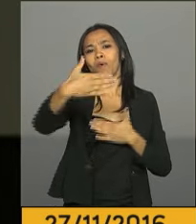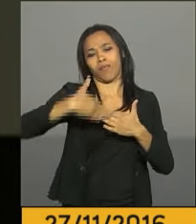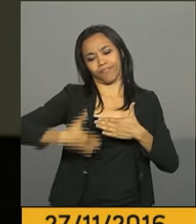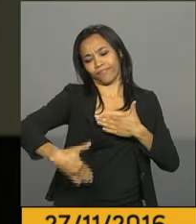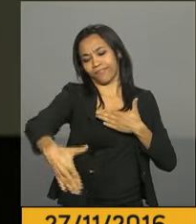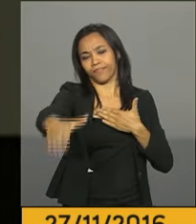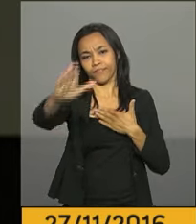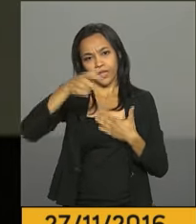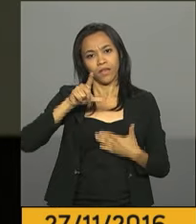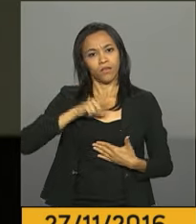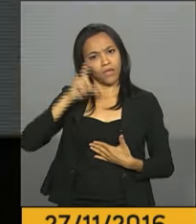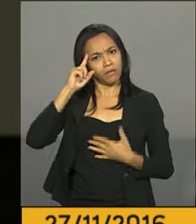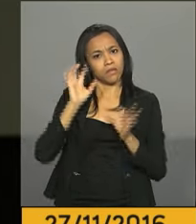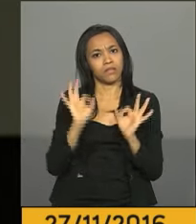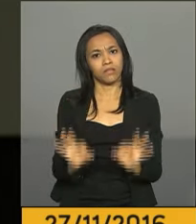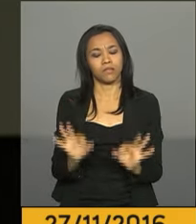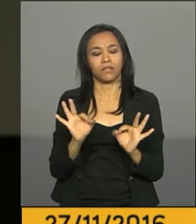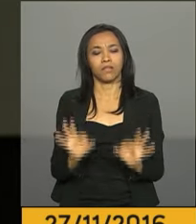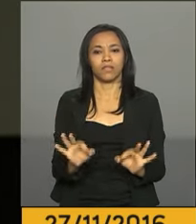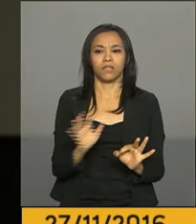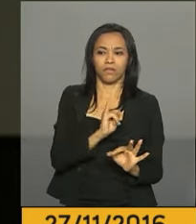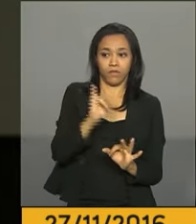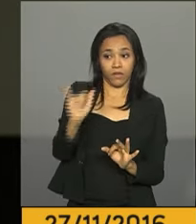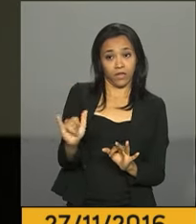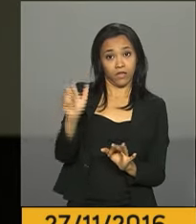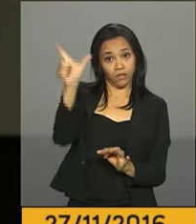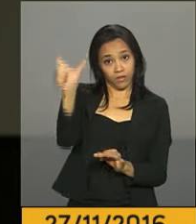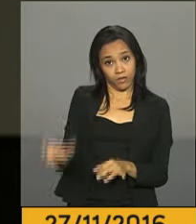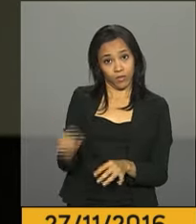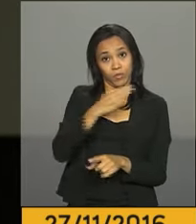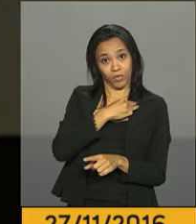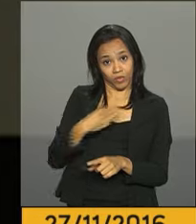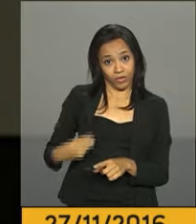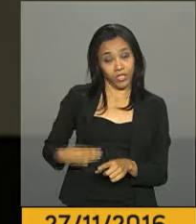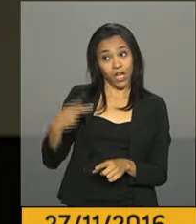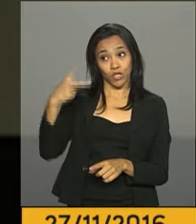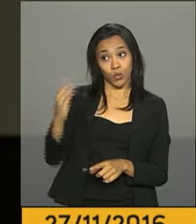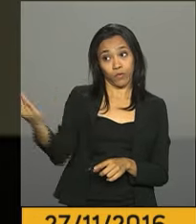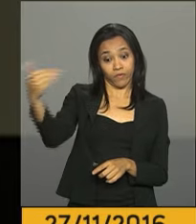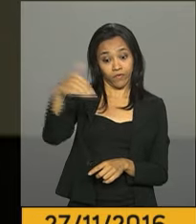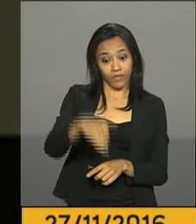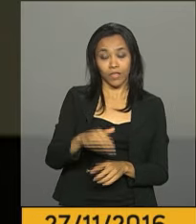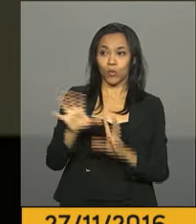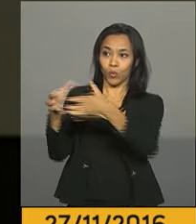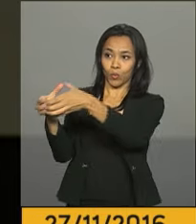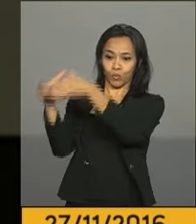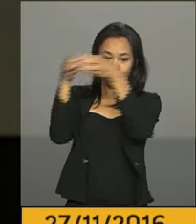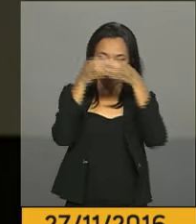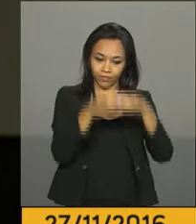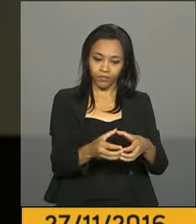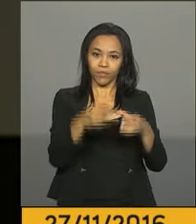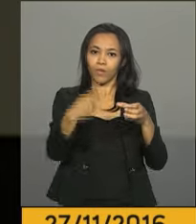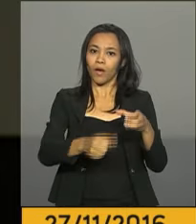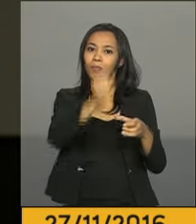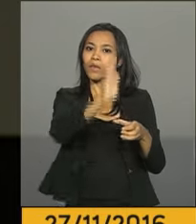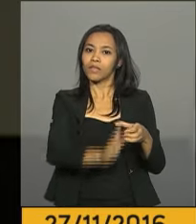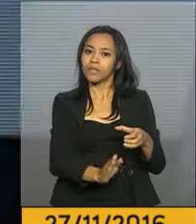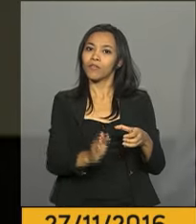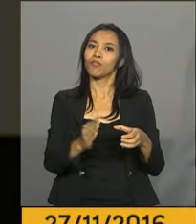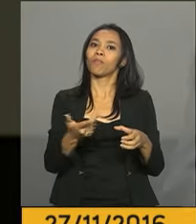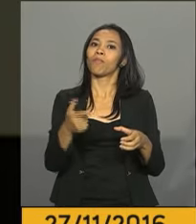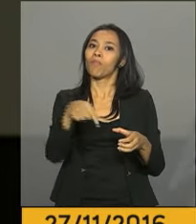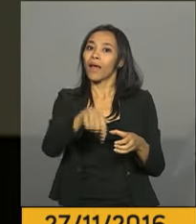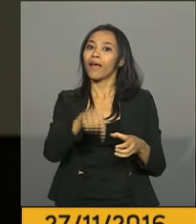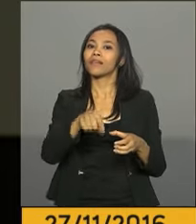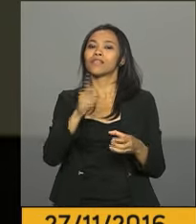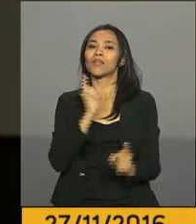certeza, senhor ministro Gebran Bassil, que a sua vinda com a sua comitiva ao Brasil para esta diáspora,